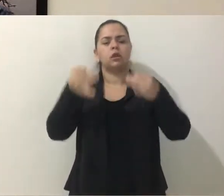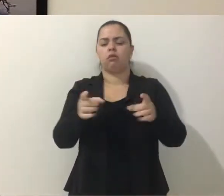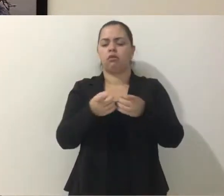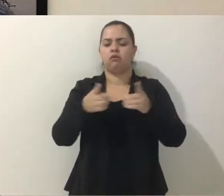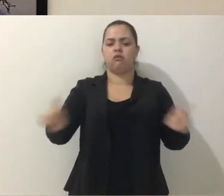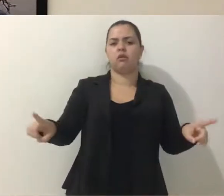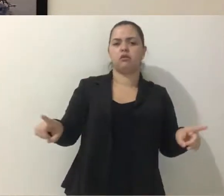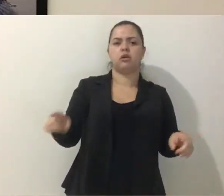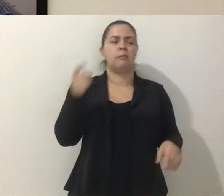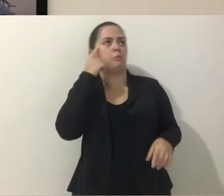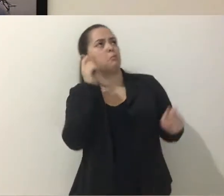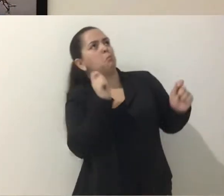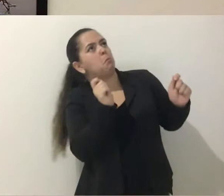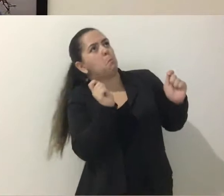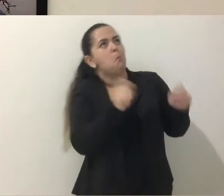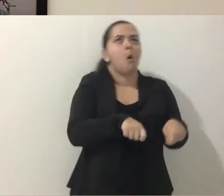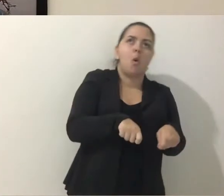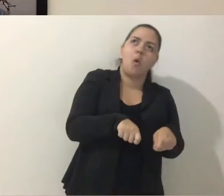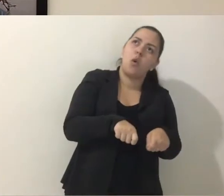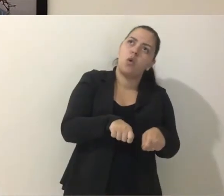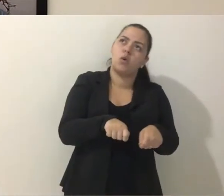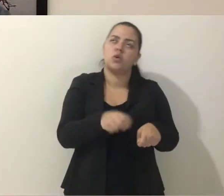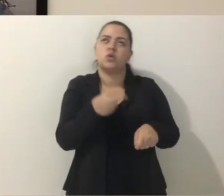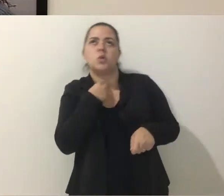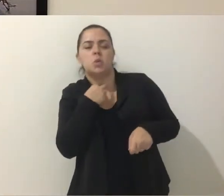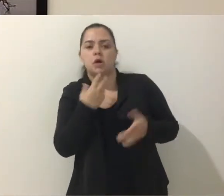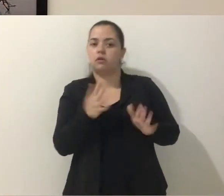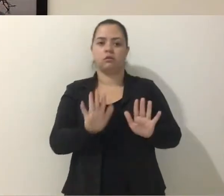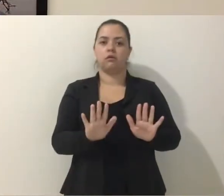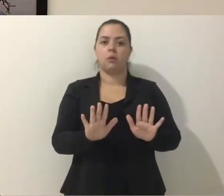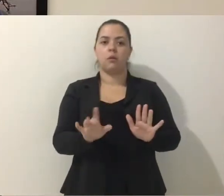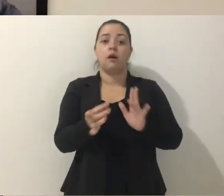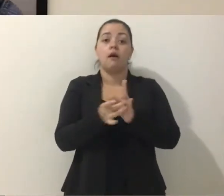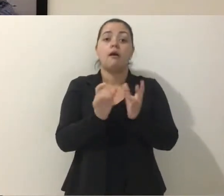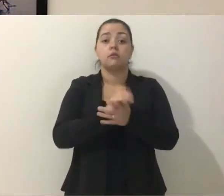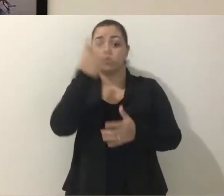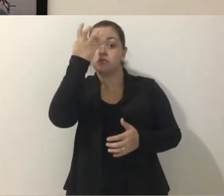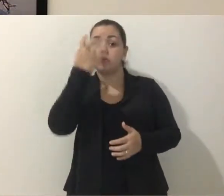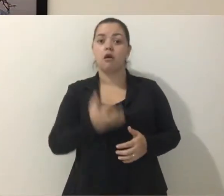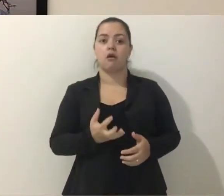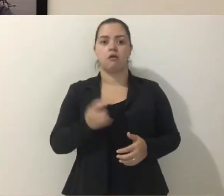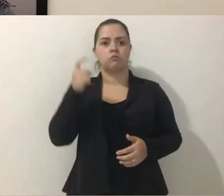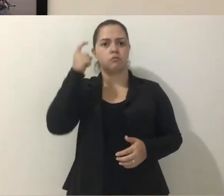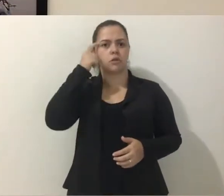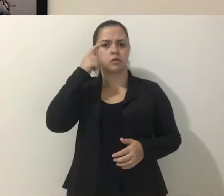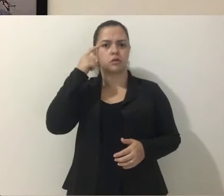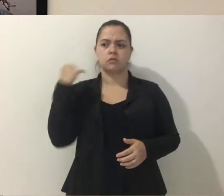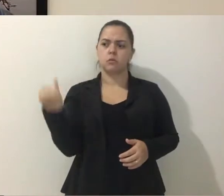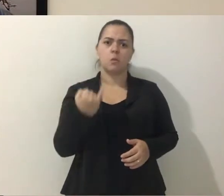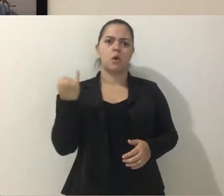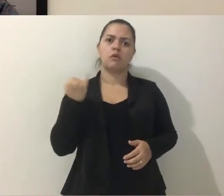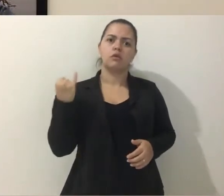divórcio, pode ou não pode. Vamos pensar no casamento, vamos pensar na seriedade, na importância, no